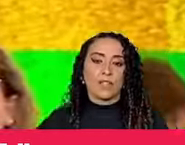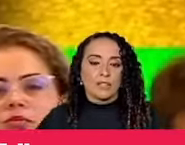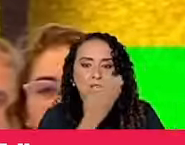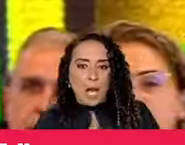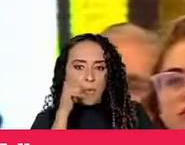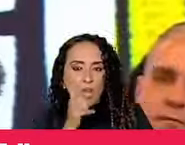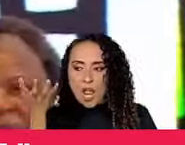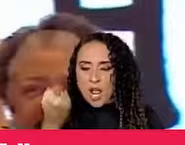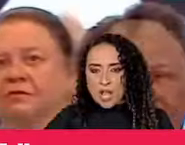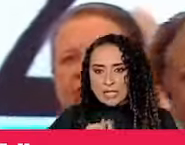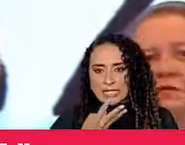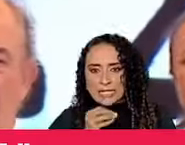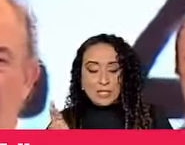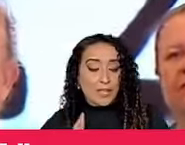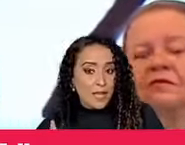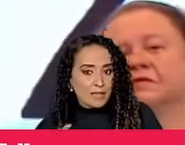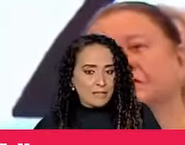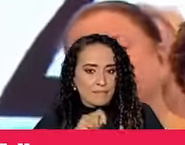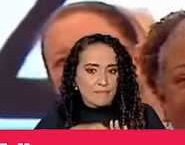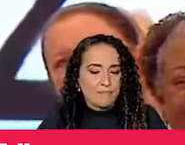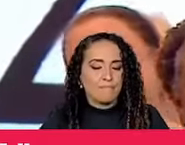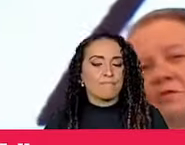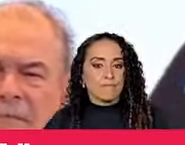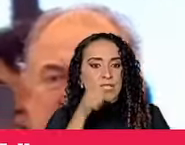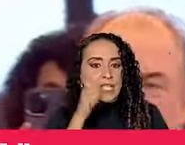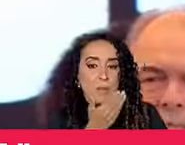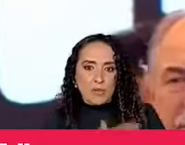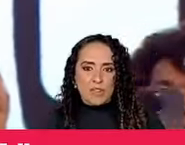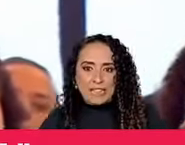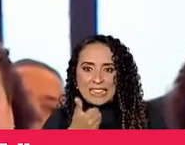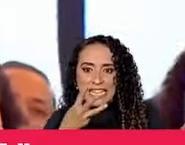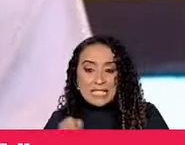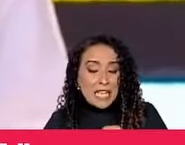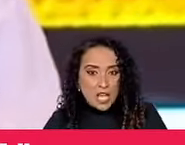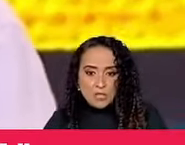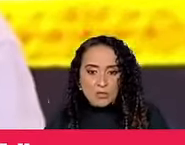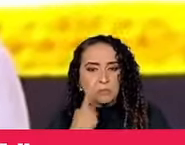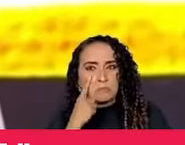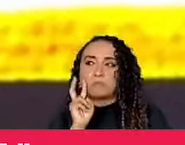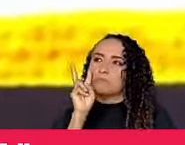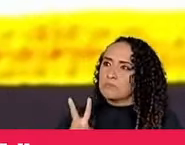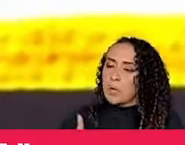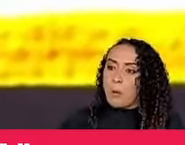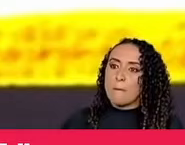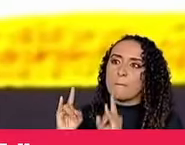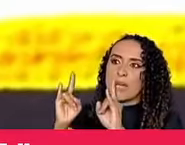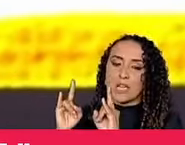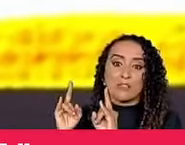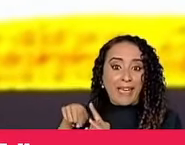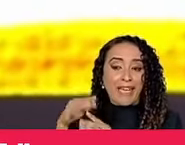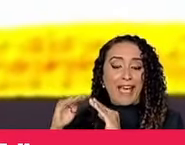ganha R$ 300 por mês. E essa mulher ficou 13 anos vendo o prédio que ia ser a casa dela